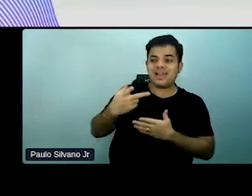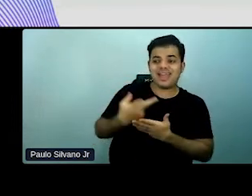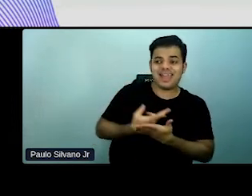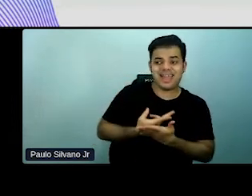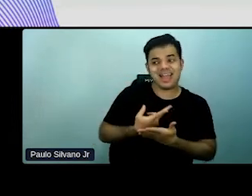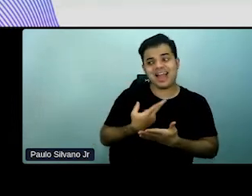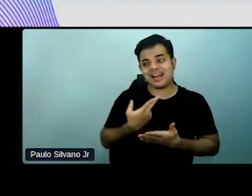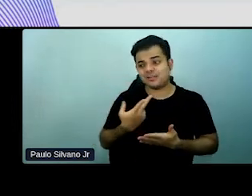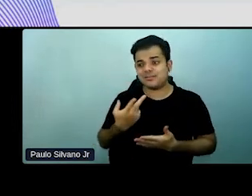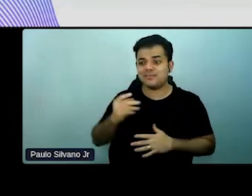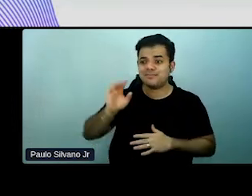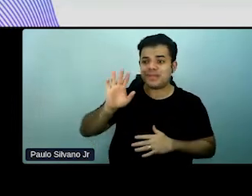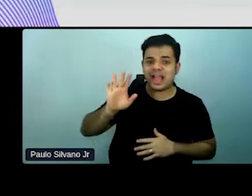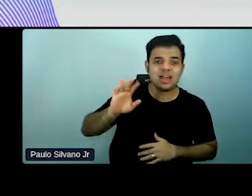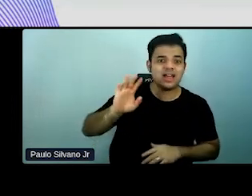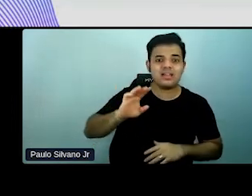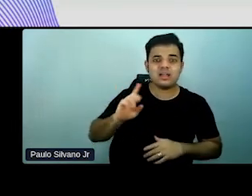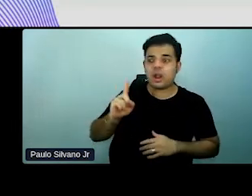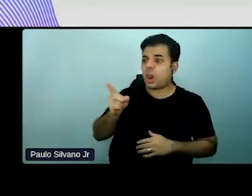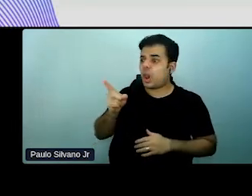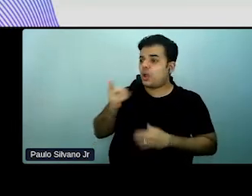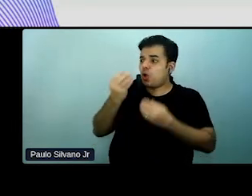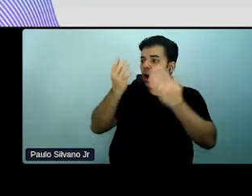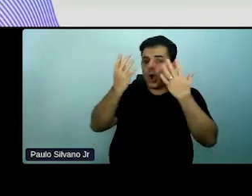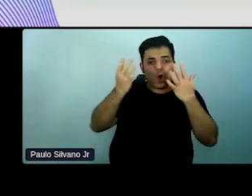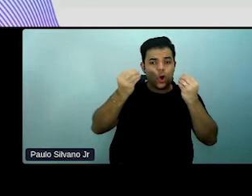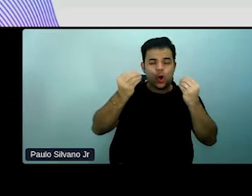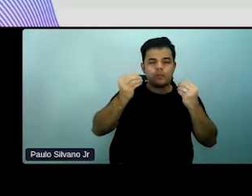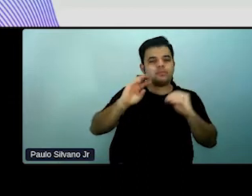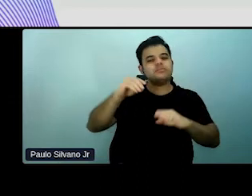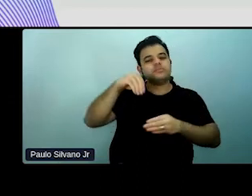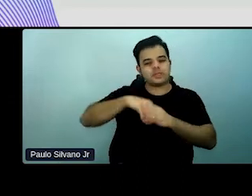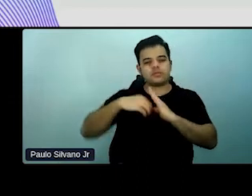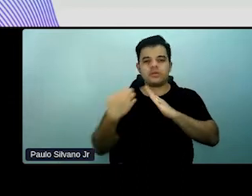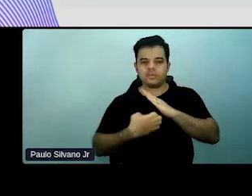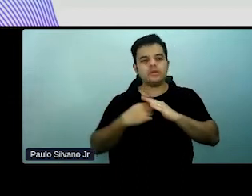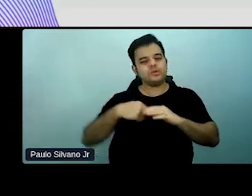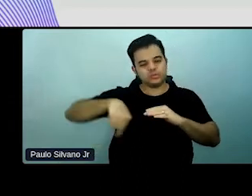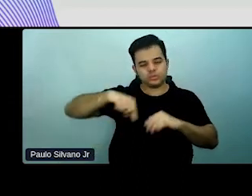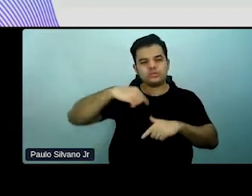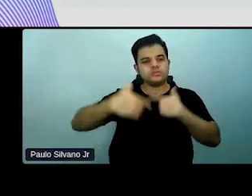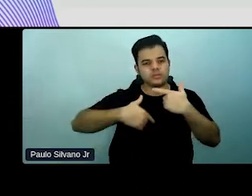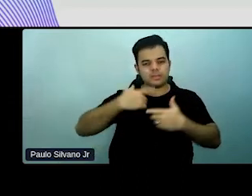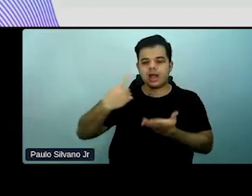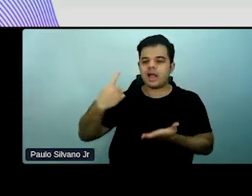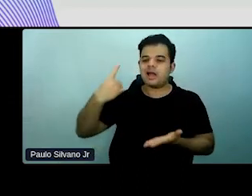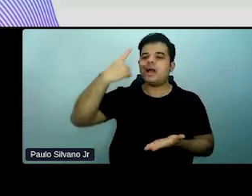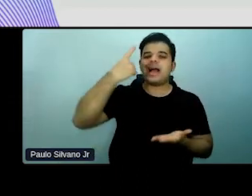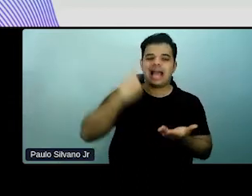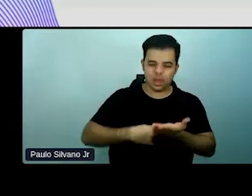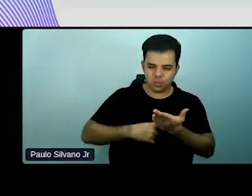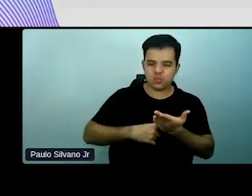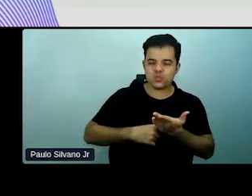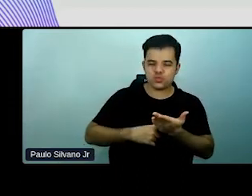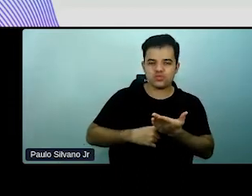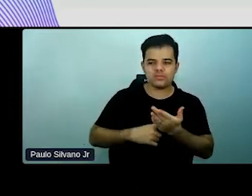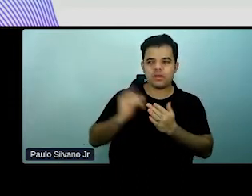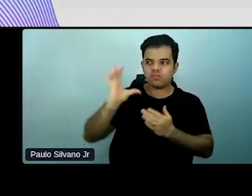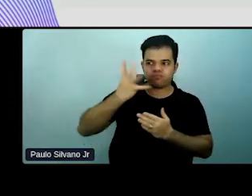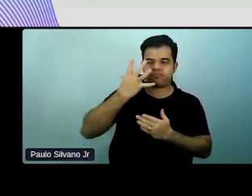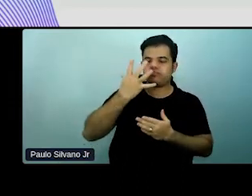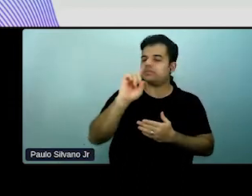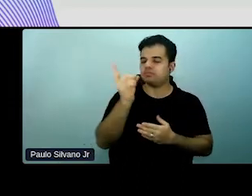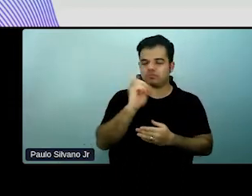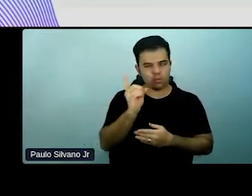mas ninguém fica, ai meu Deus. Então, dentro da empresa, a gente faz esses acordos, esses combinados para que isso não aconteça. Além